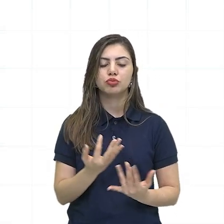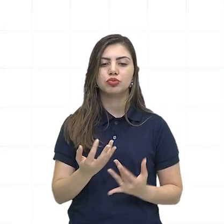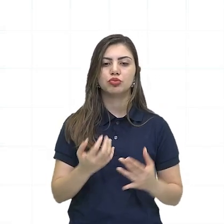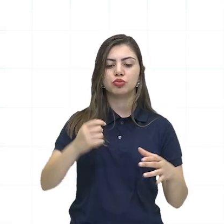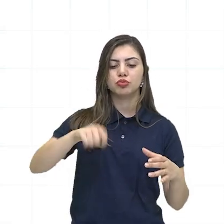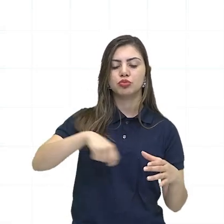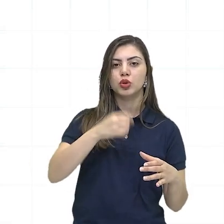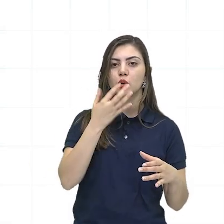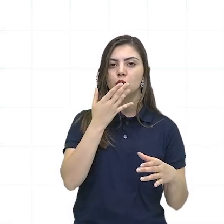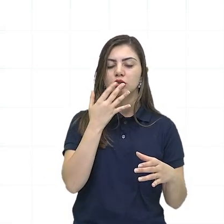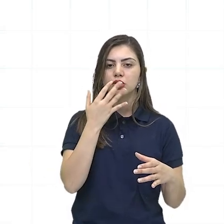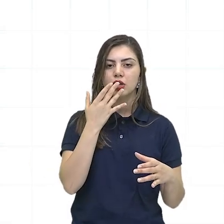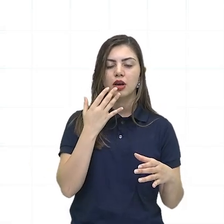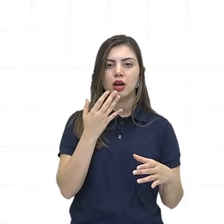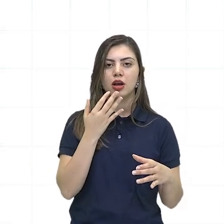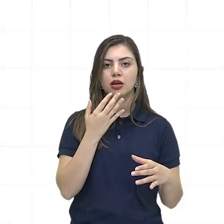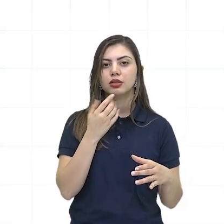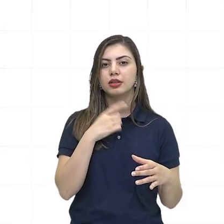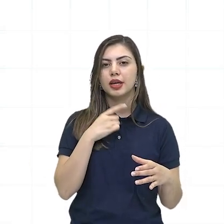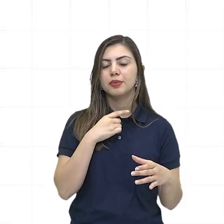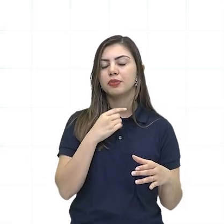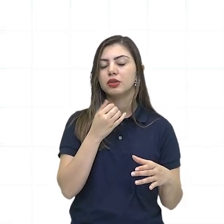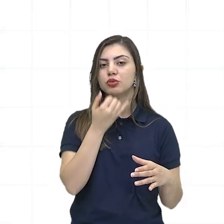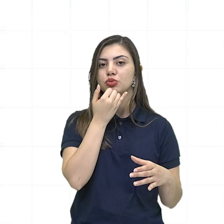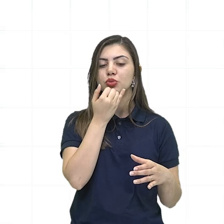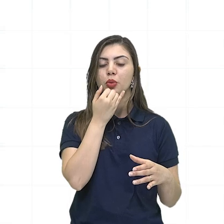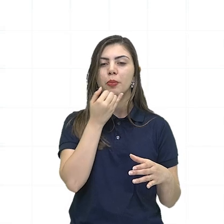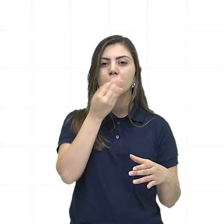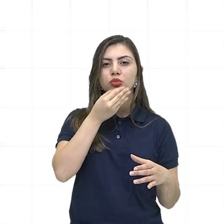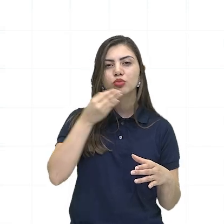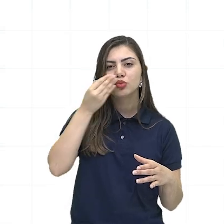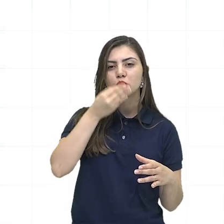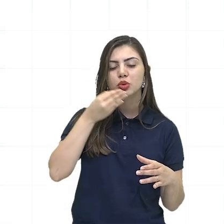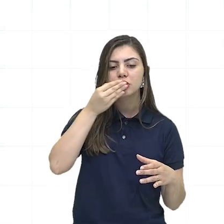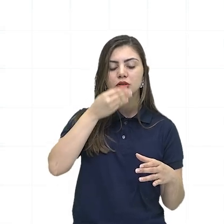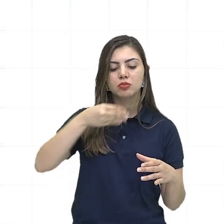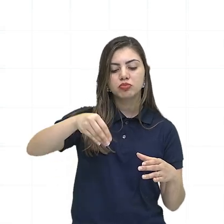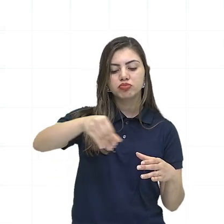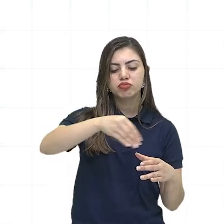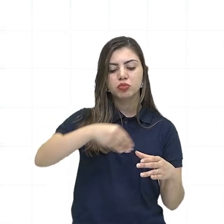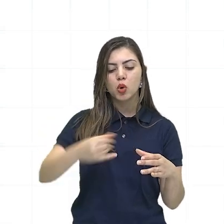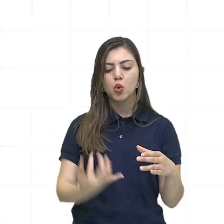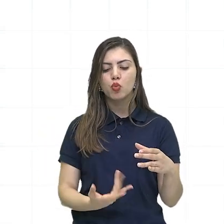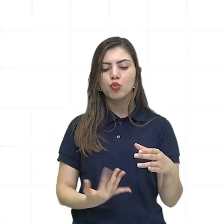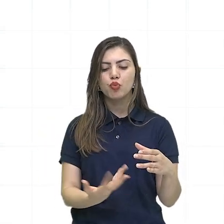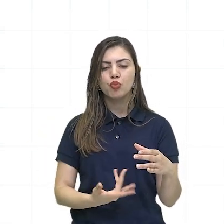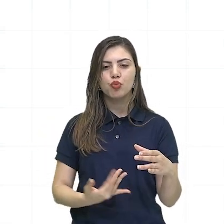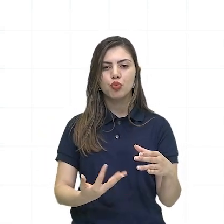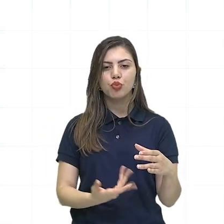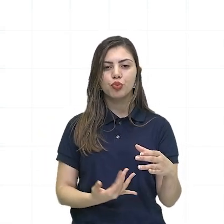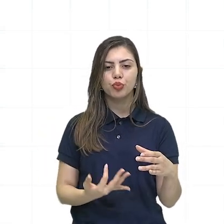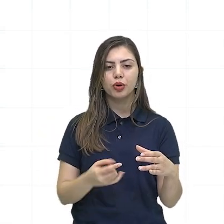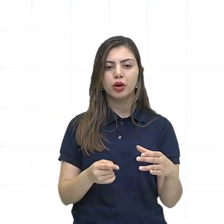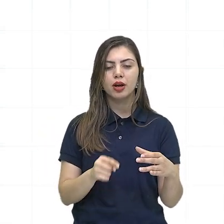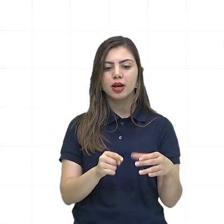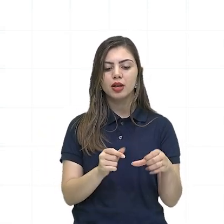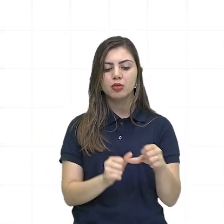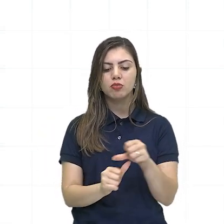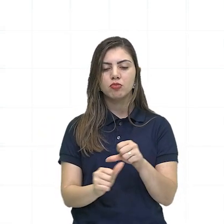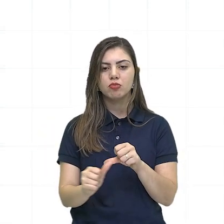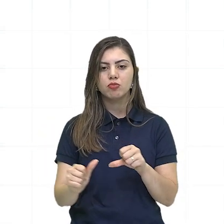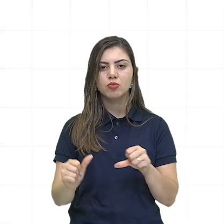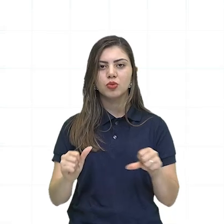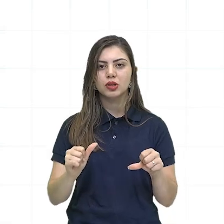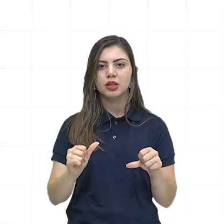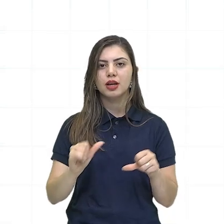Quando aquecemos o açúcar em temperaturas altas, ele se transforma em caramelo. Essa mudança de cor e sabor